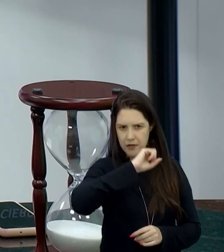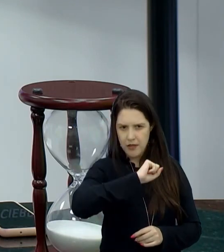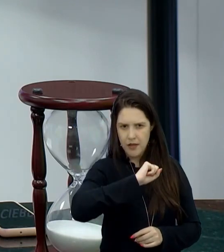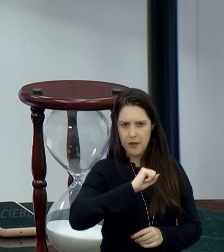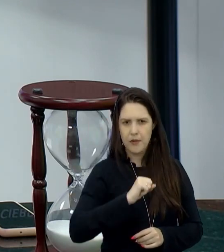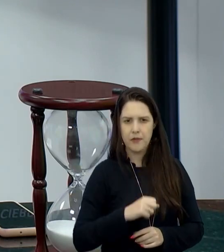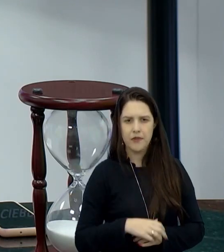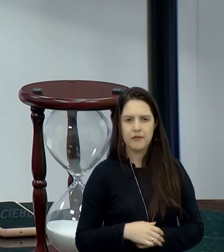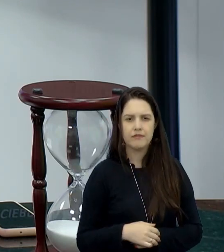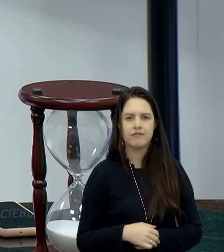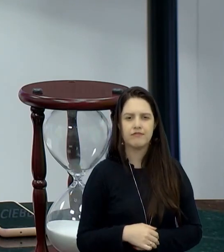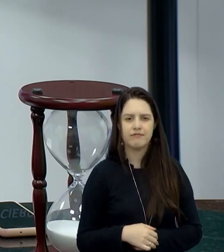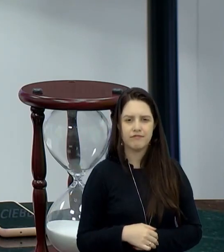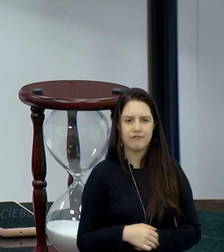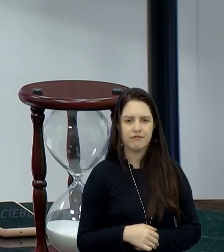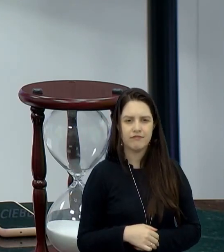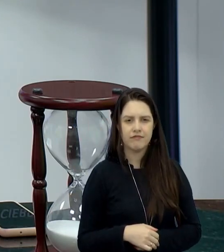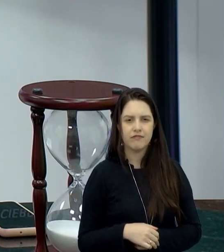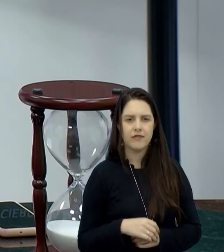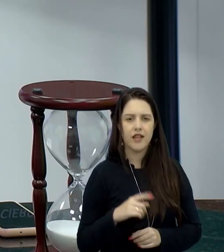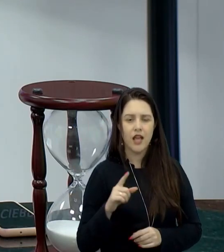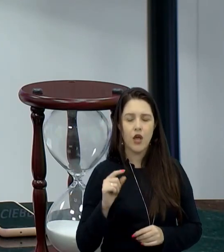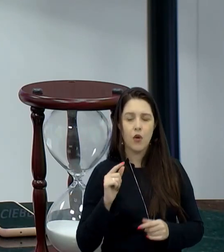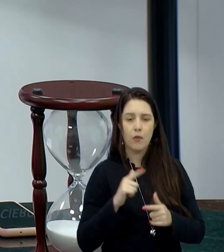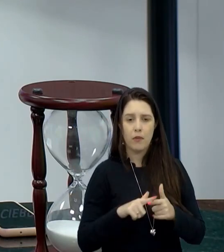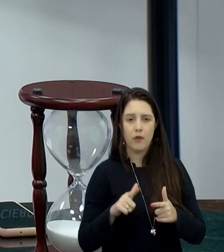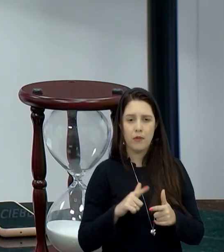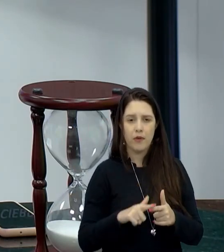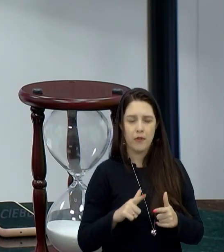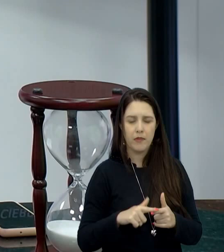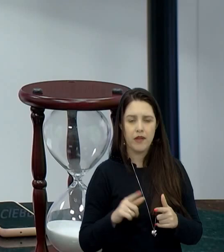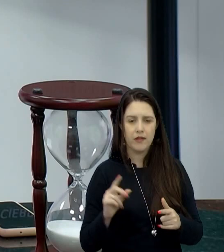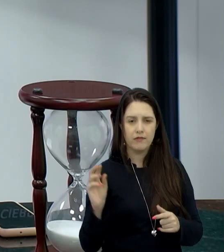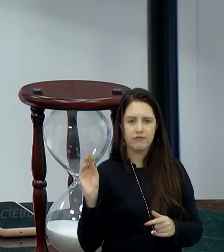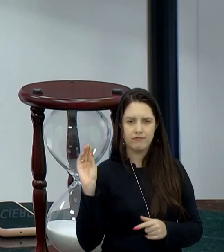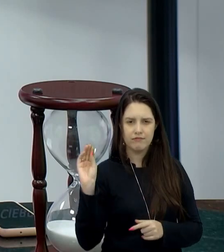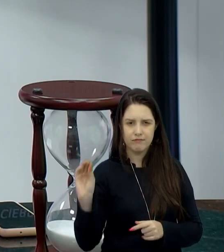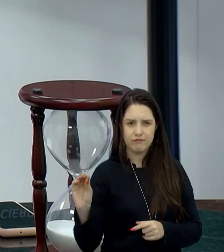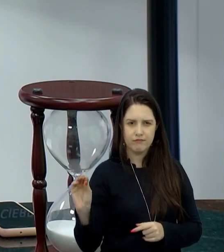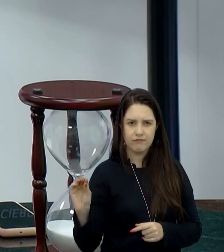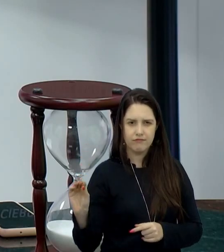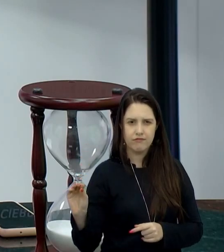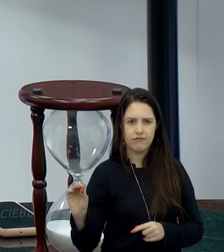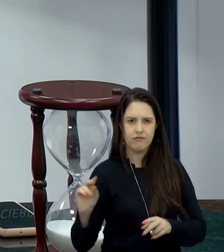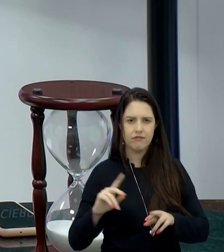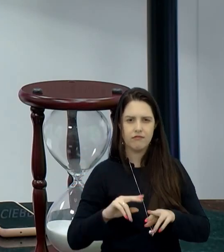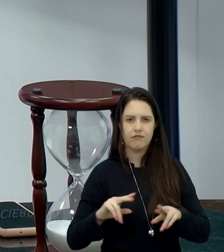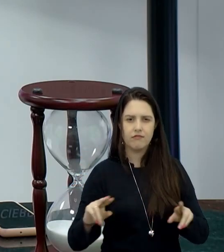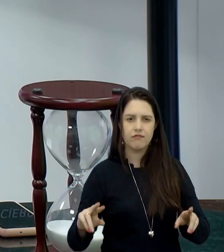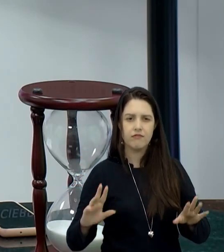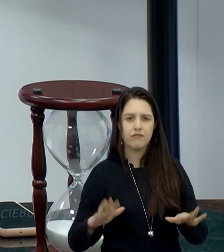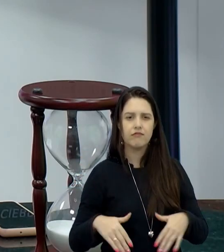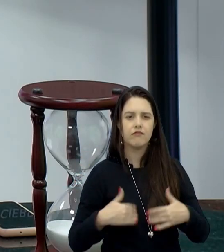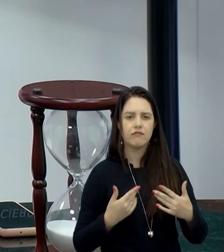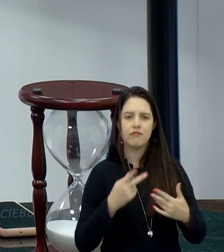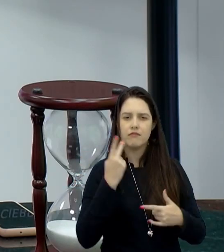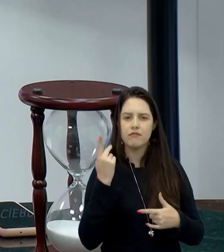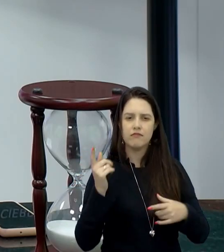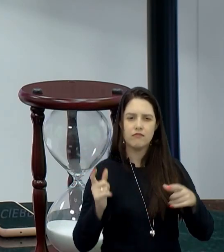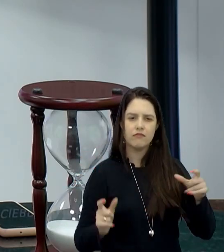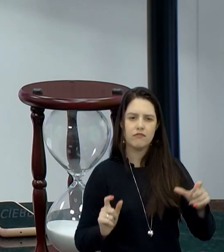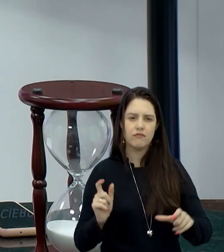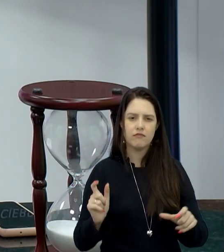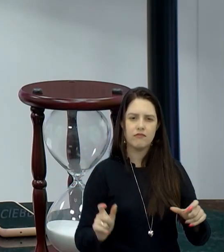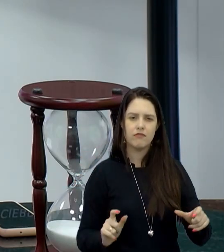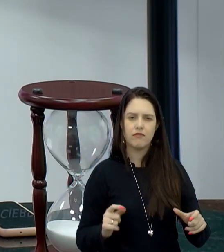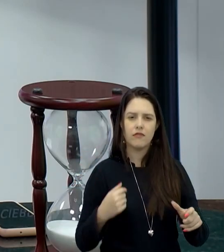você vai ver muito brainstorm. Então você tem um problema, que nós colocamos lá, o racismo digitalizado. E aí as pessoas no grupo